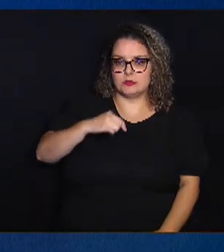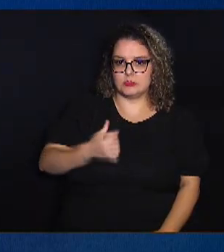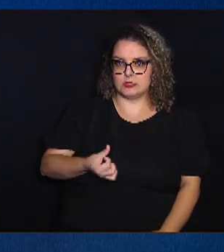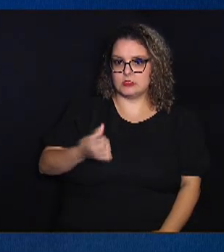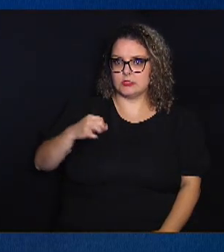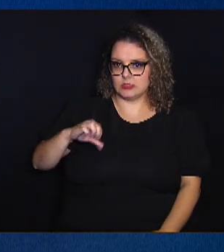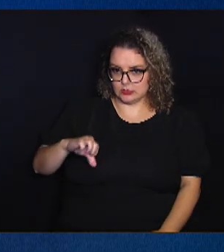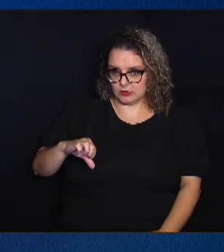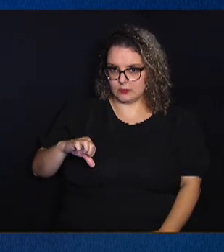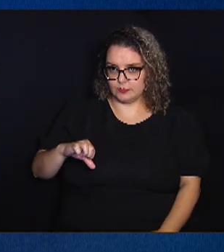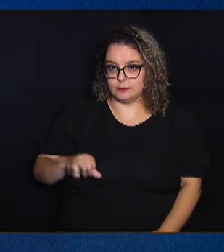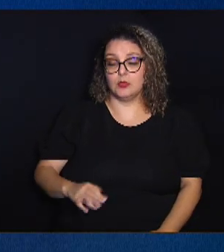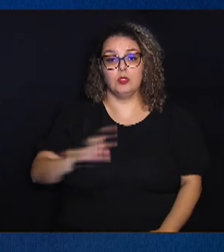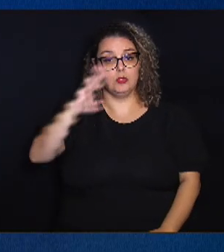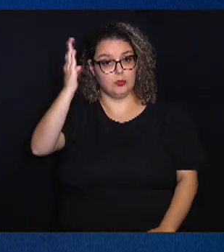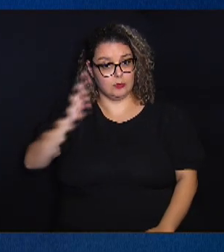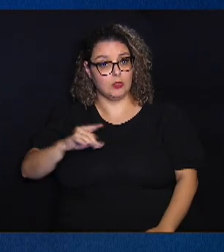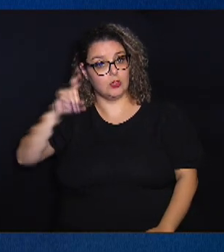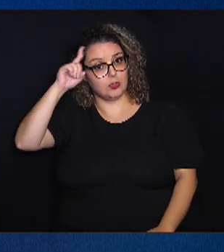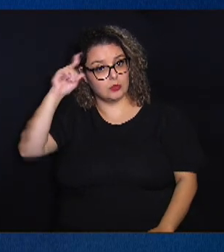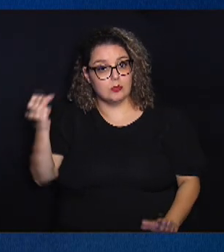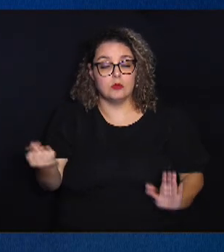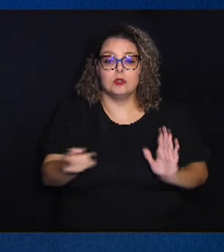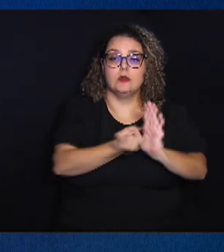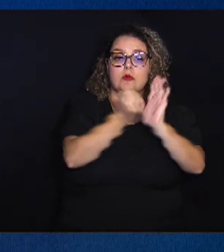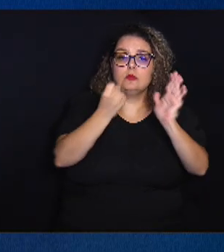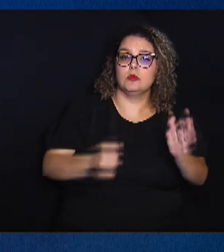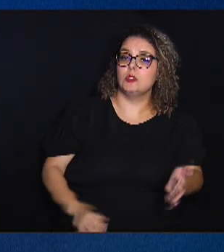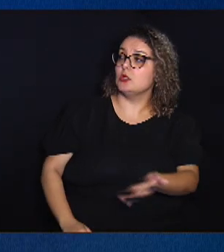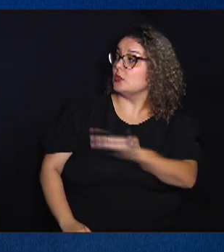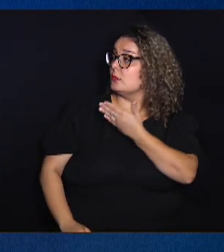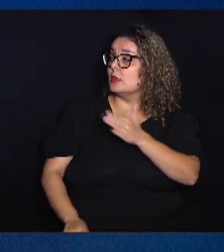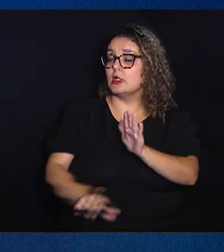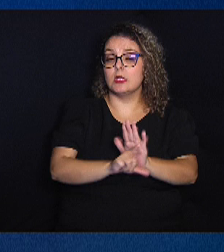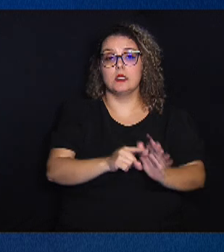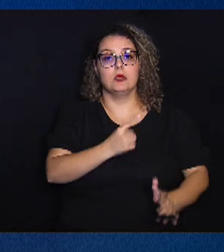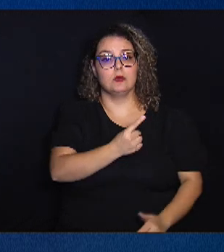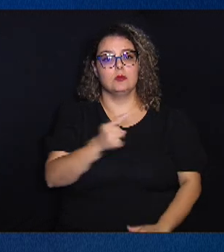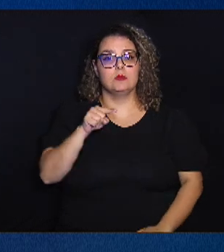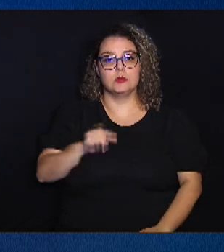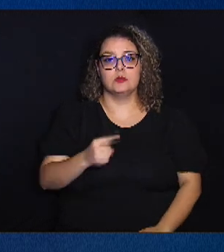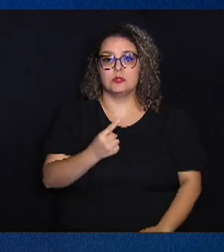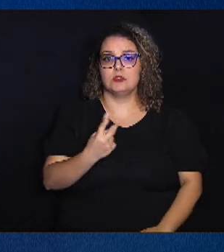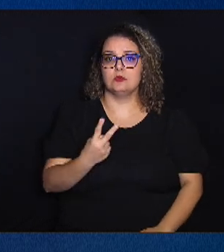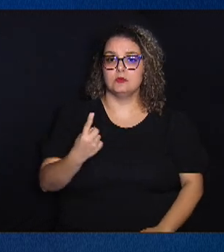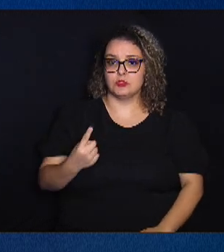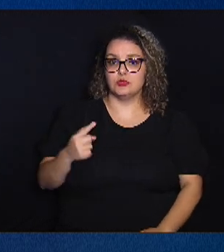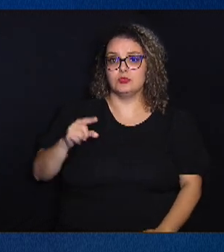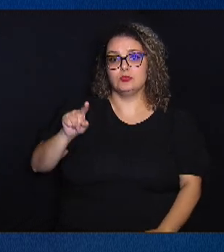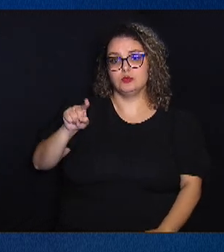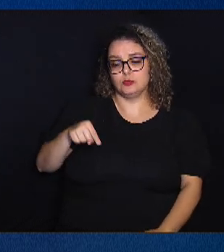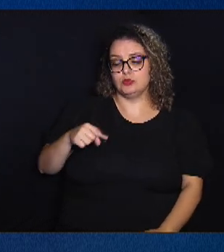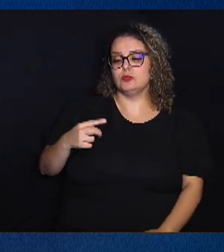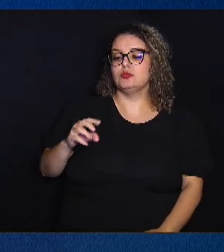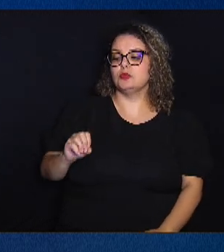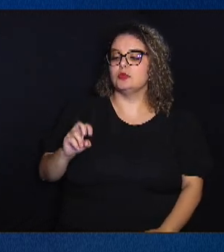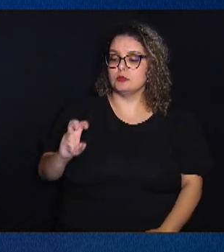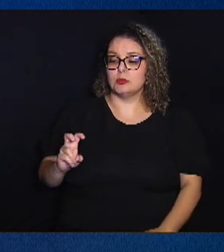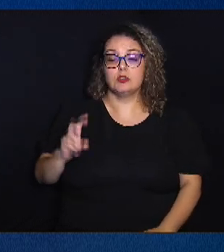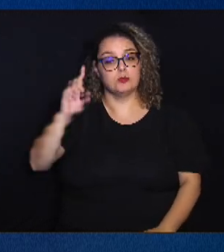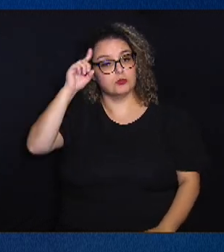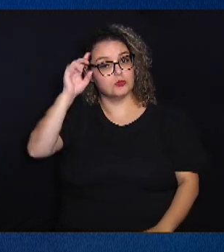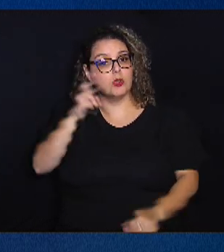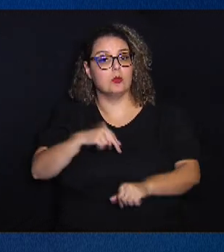No Brasil, a data foi instituída pela Lei 11.121 de 2005 como o Dia Nacional